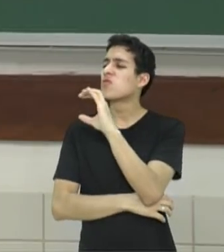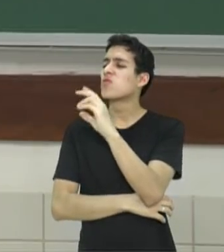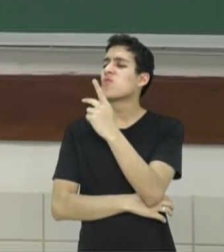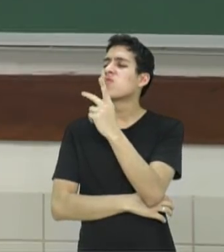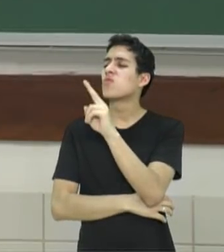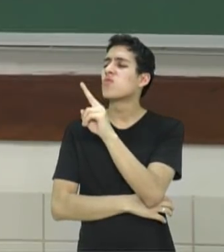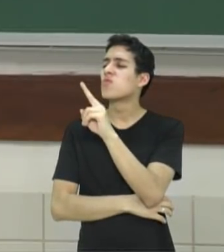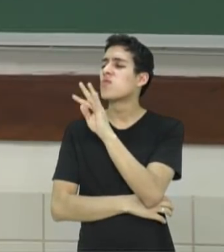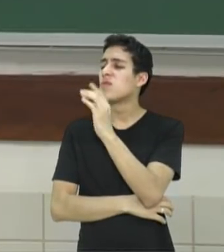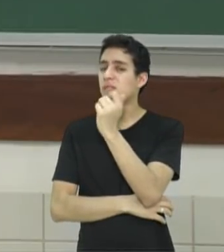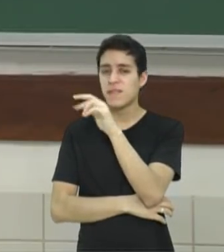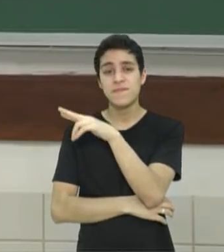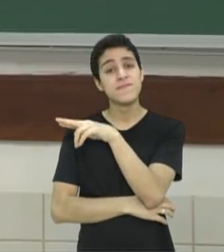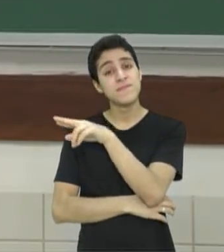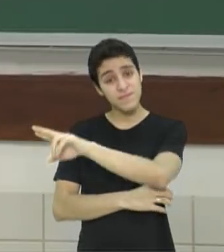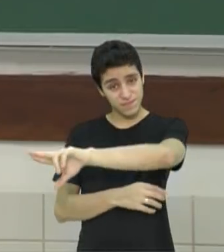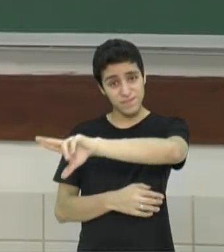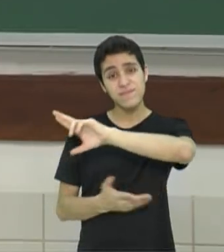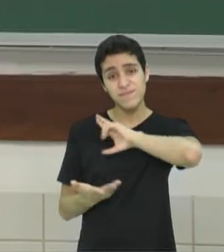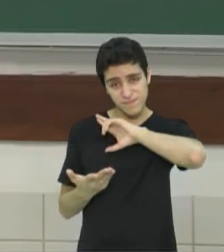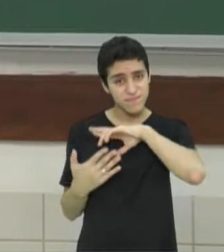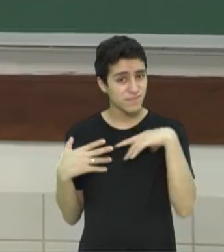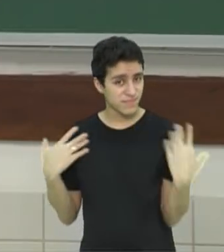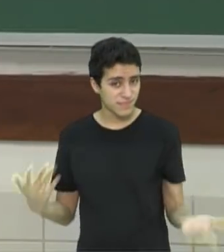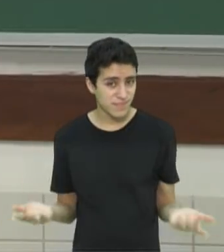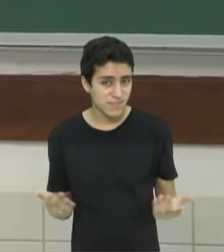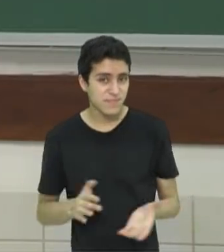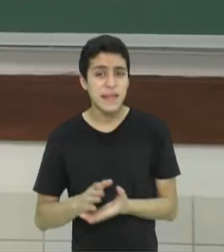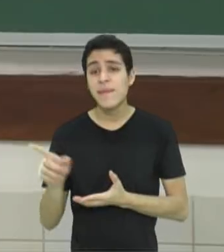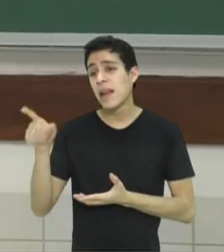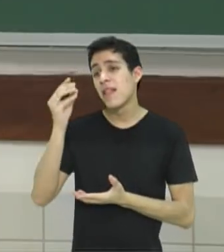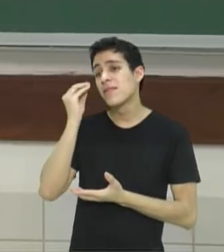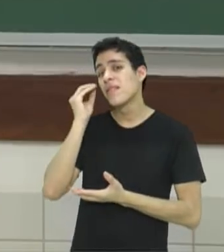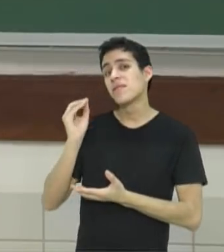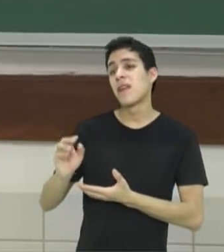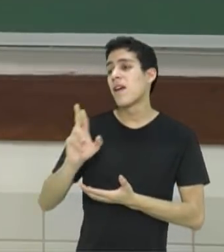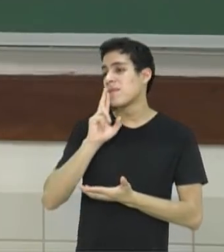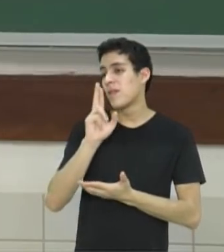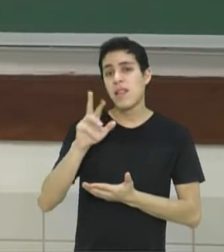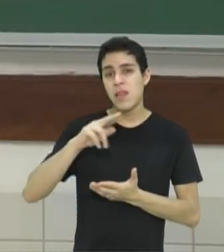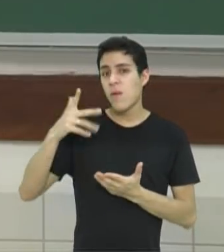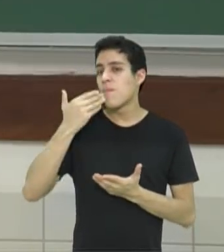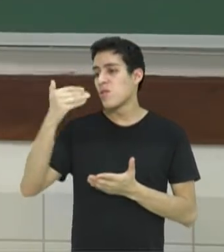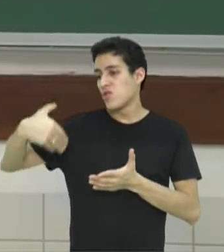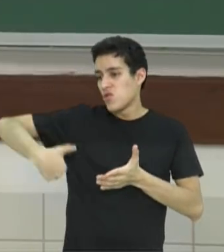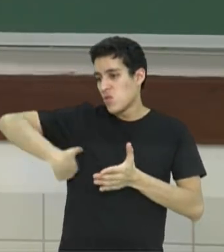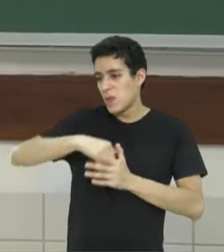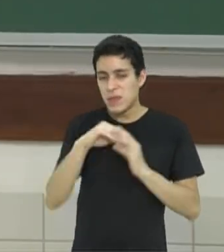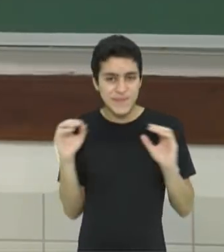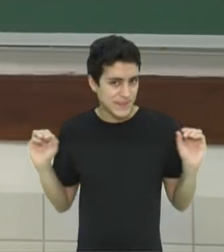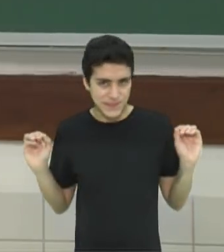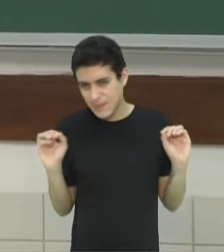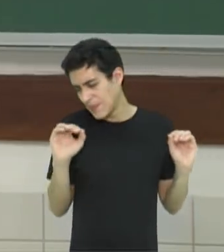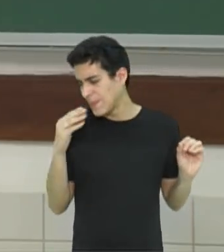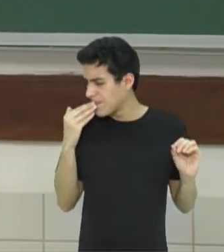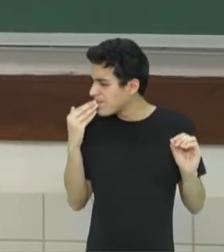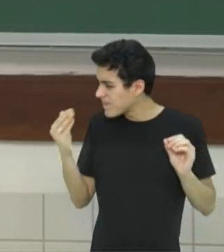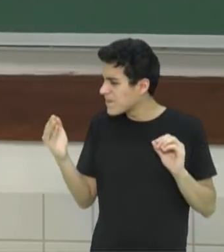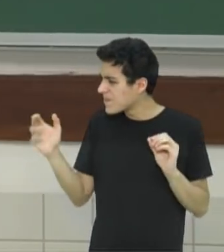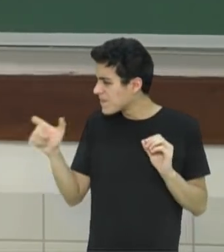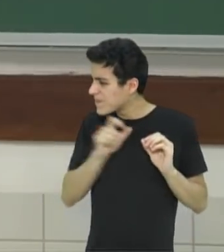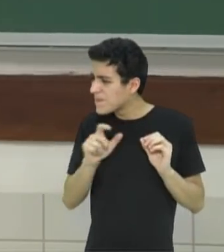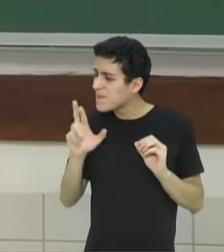quero que ela fale uma resposta aleatória. Eu não quero que ela chute de fato. Mas eu quero que ela fale